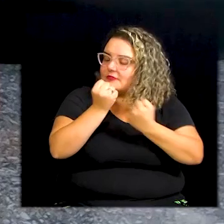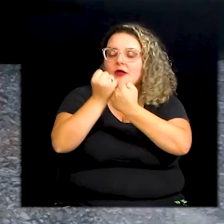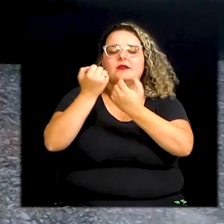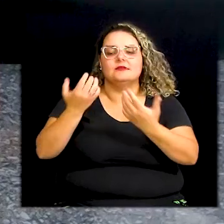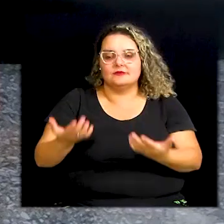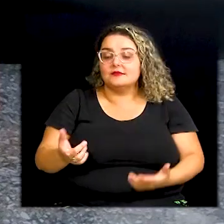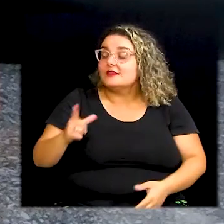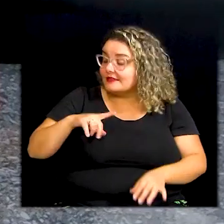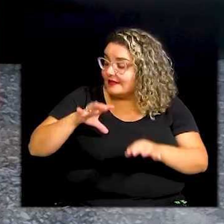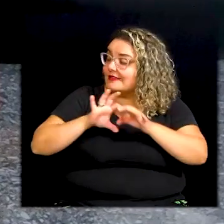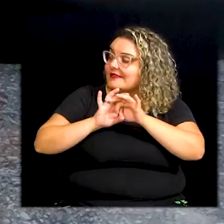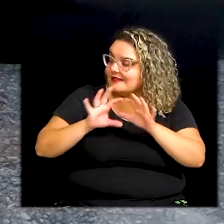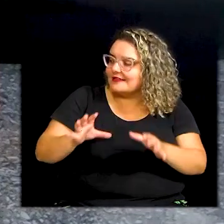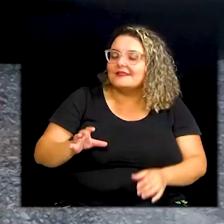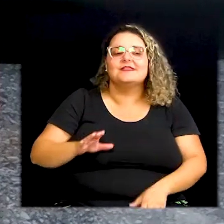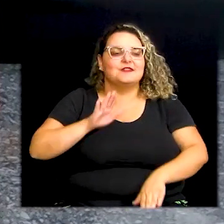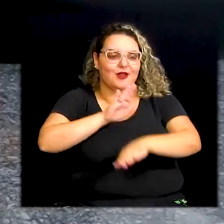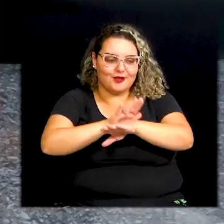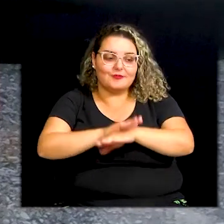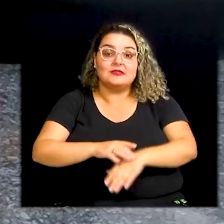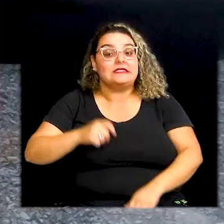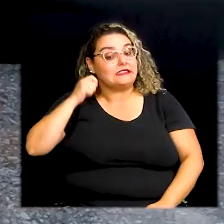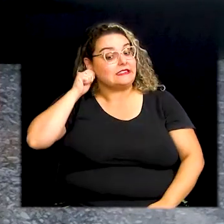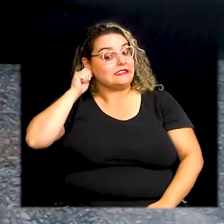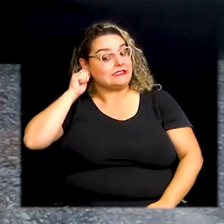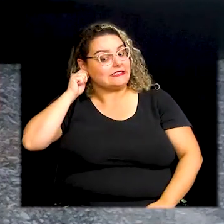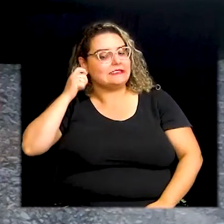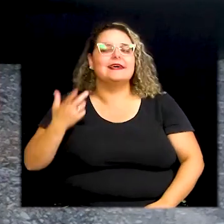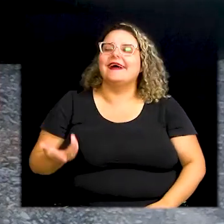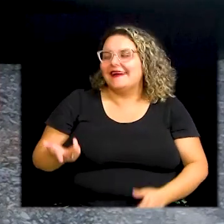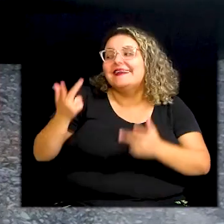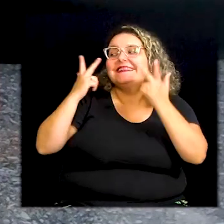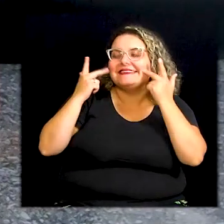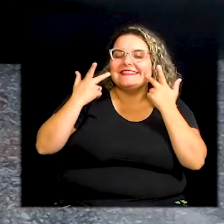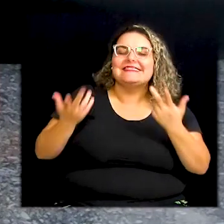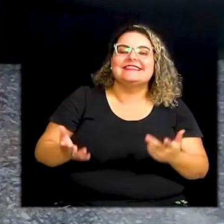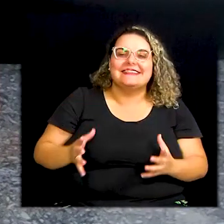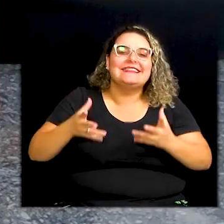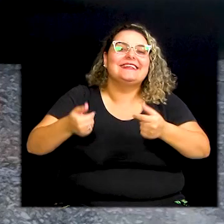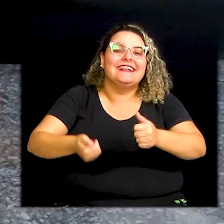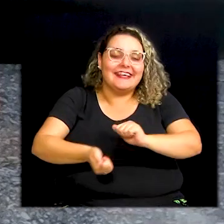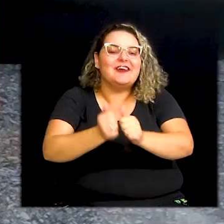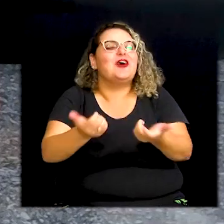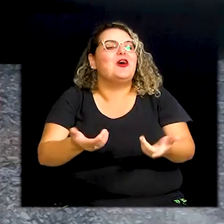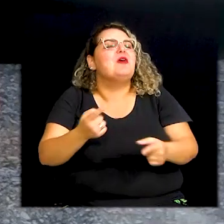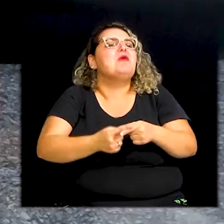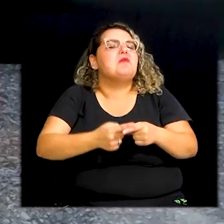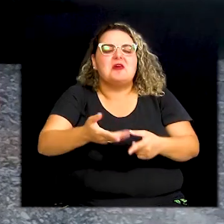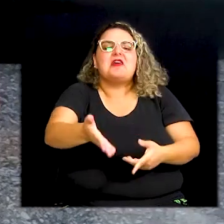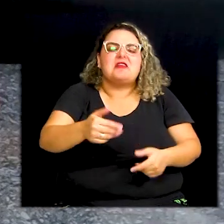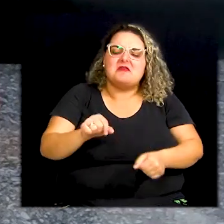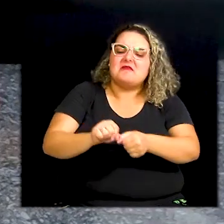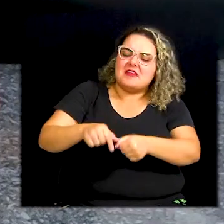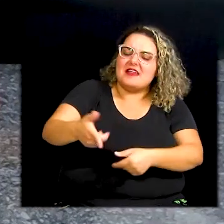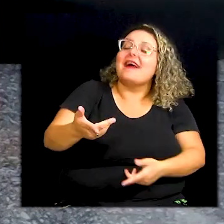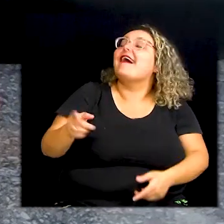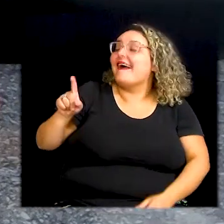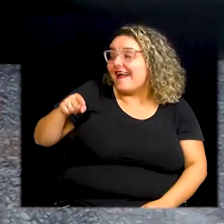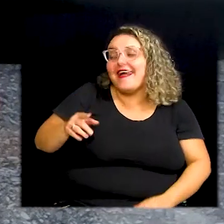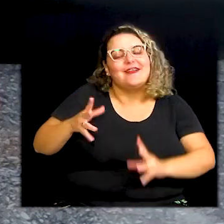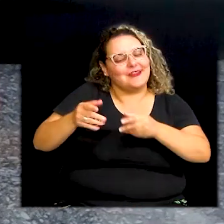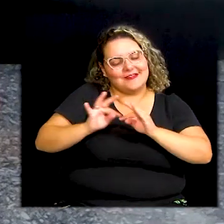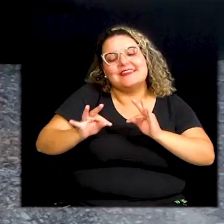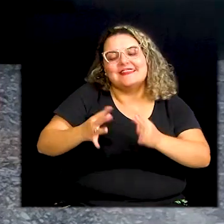mesmo. Tem essa liberdade, né? Te ajuda, mas na hora de dar um puxão de orelha, normal, né? Aí todo mundo vira jogador, né? Por que não tocou assim? Por que